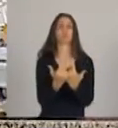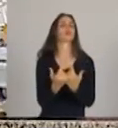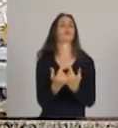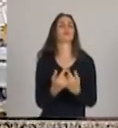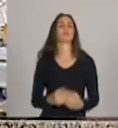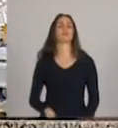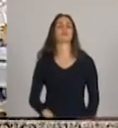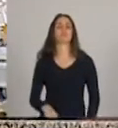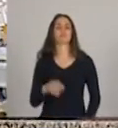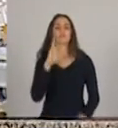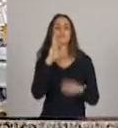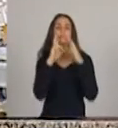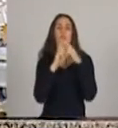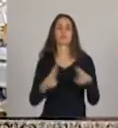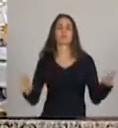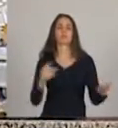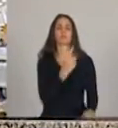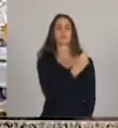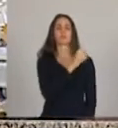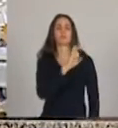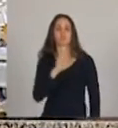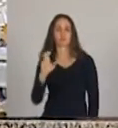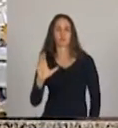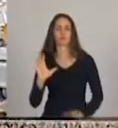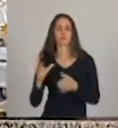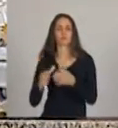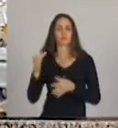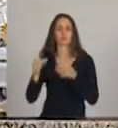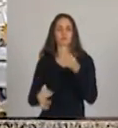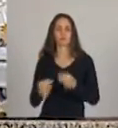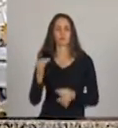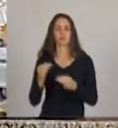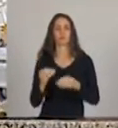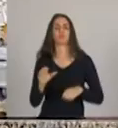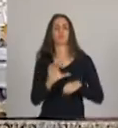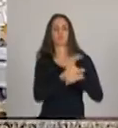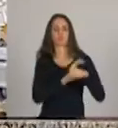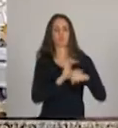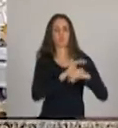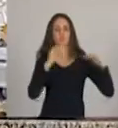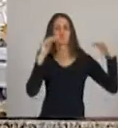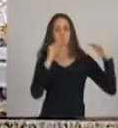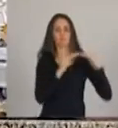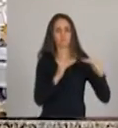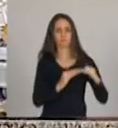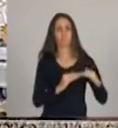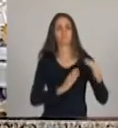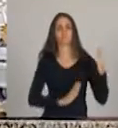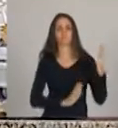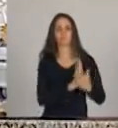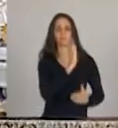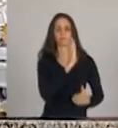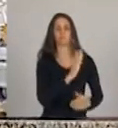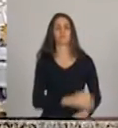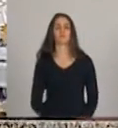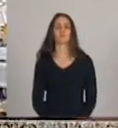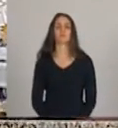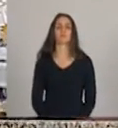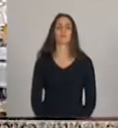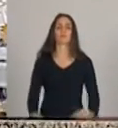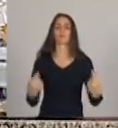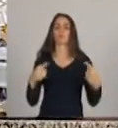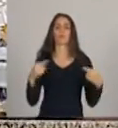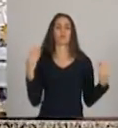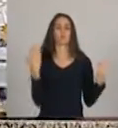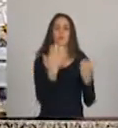parecer 155/2021 da Comissão de Justiça pela constitucionalidade, legalidade e aprovação, não havendo